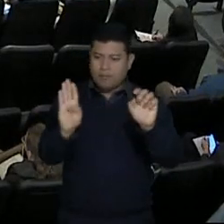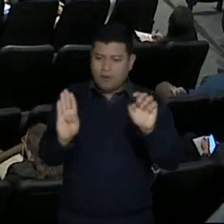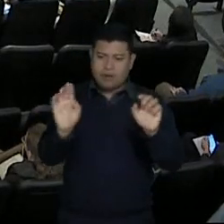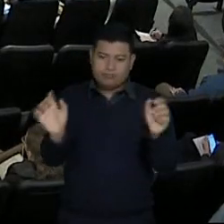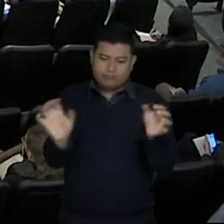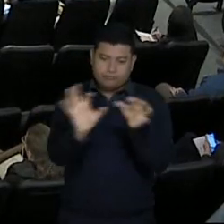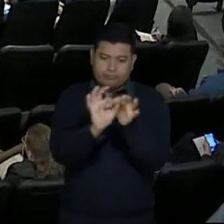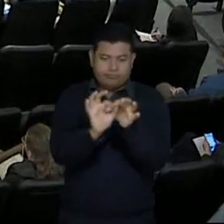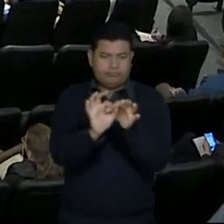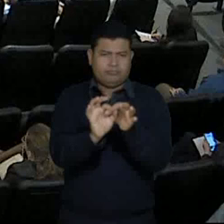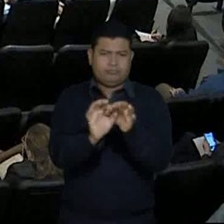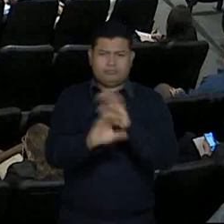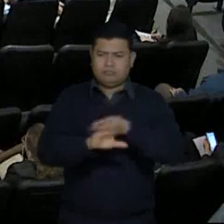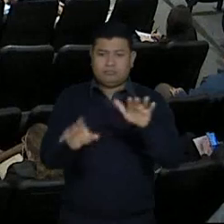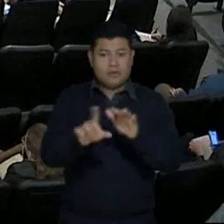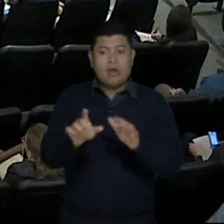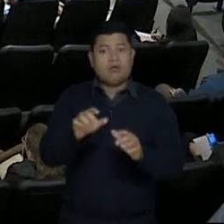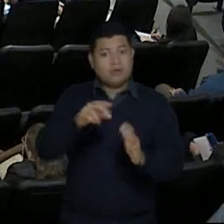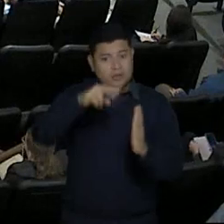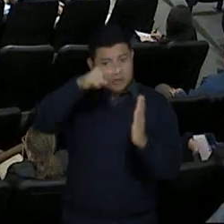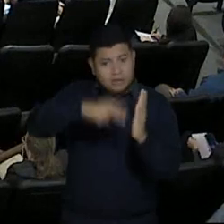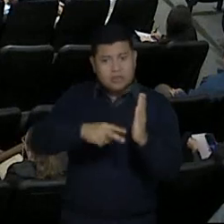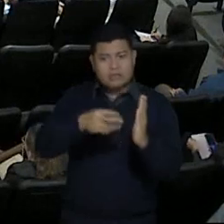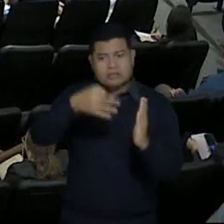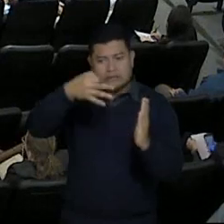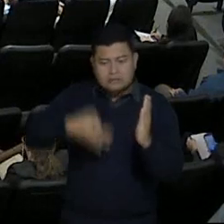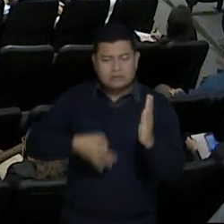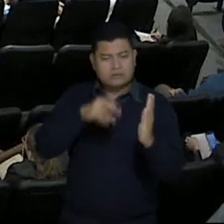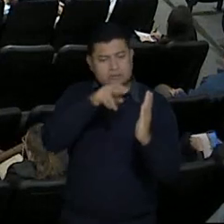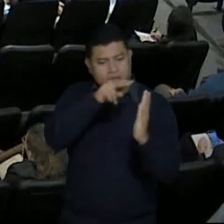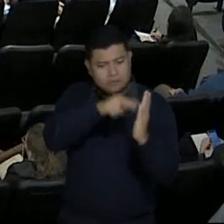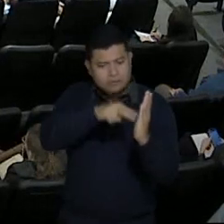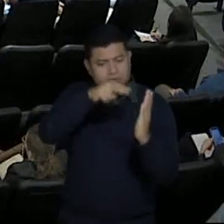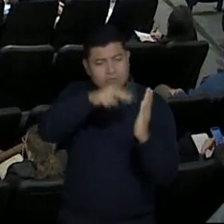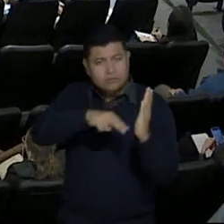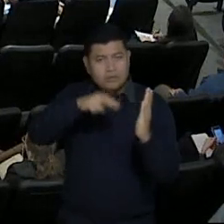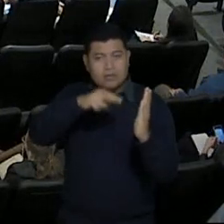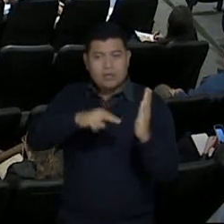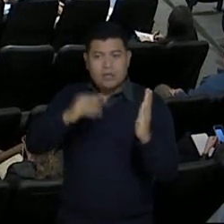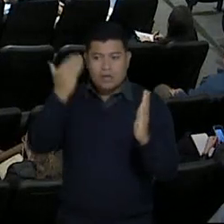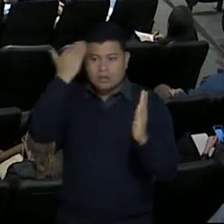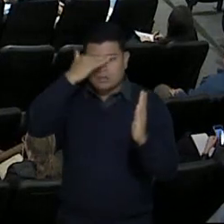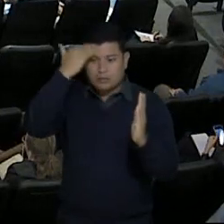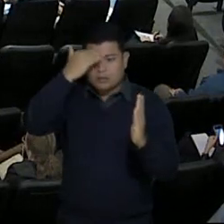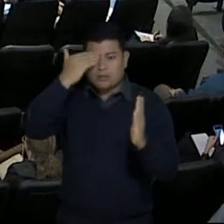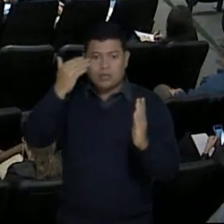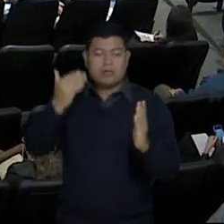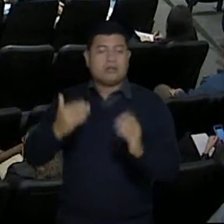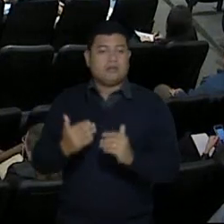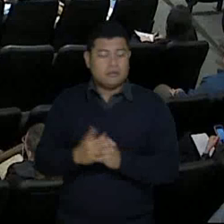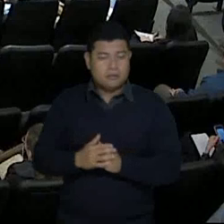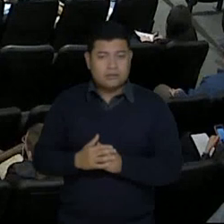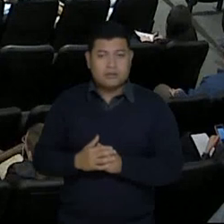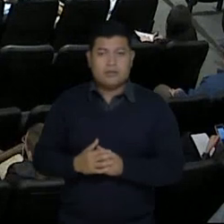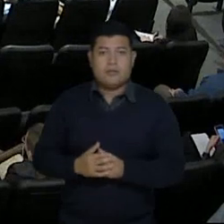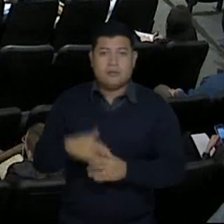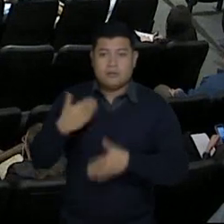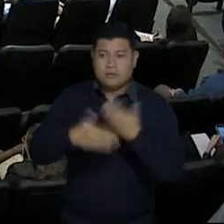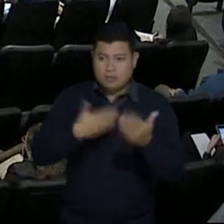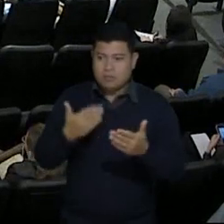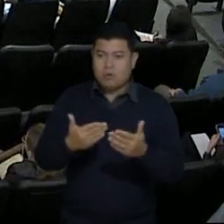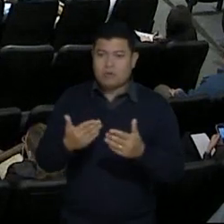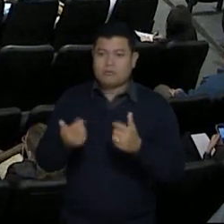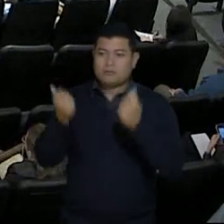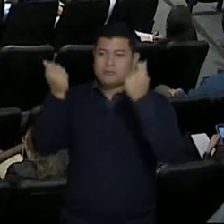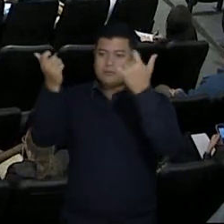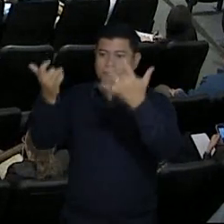a mas ler no sentido de compreender e dar significado